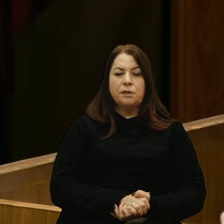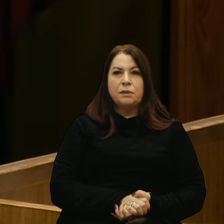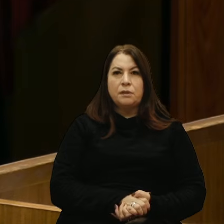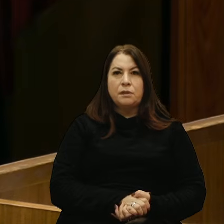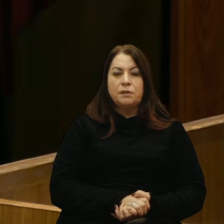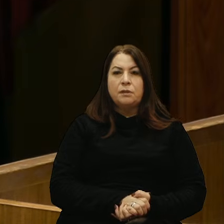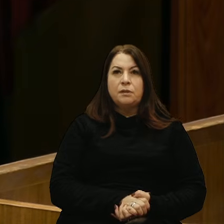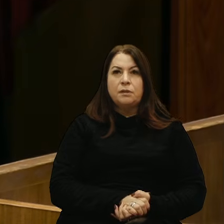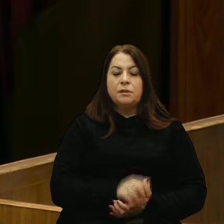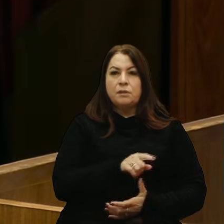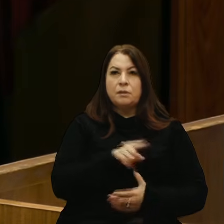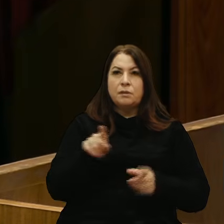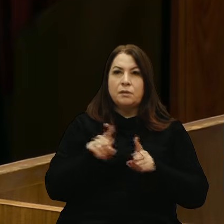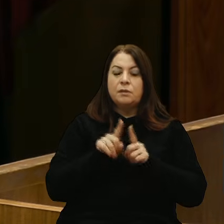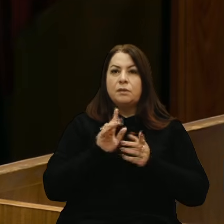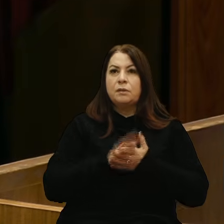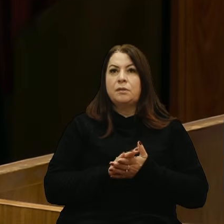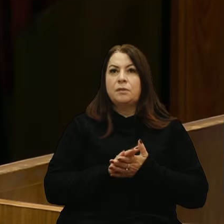o nosso diretor